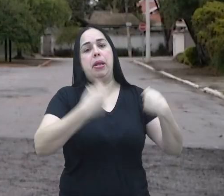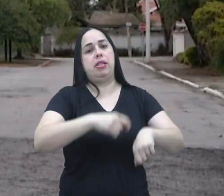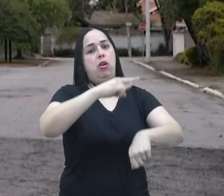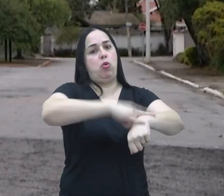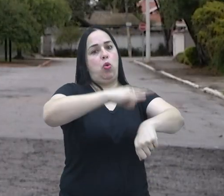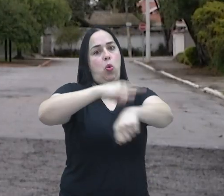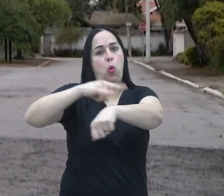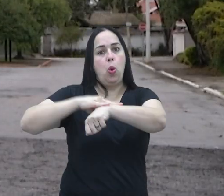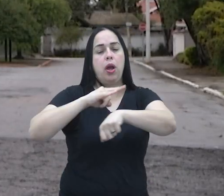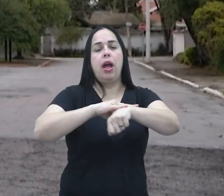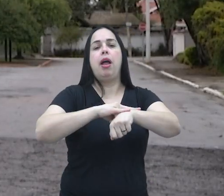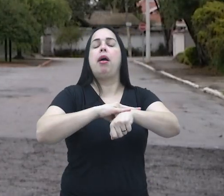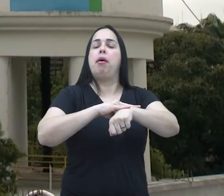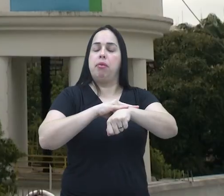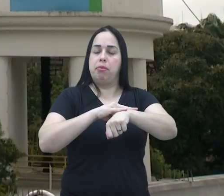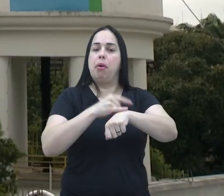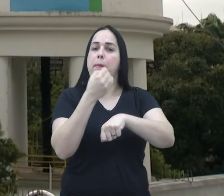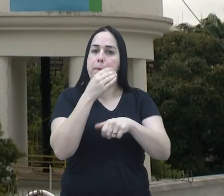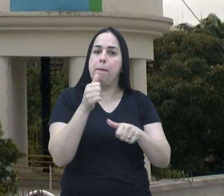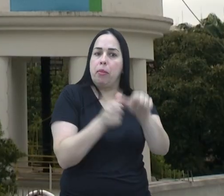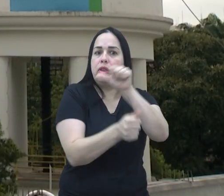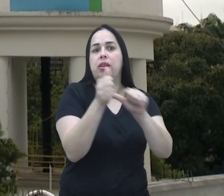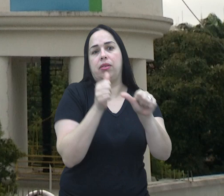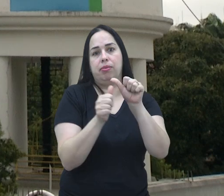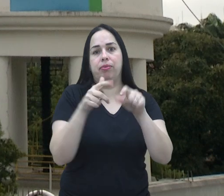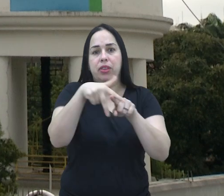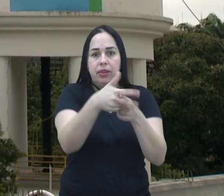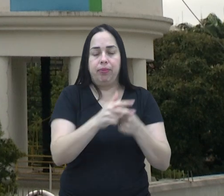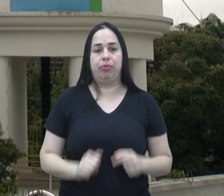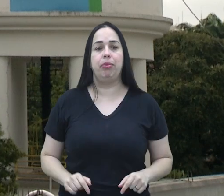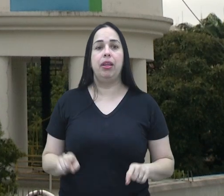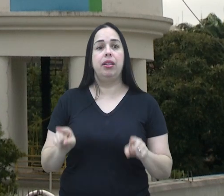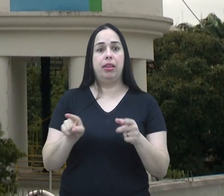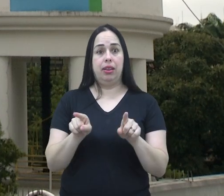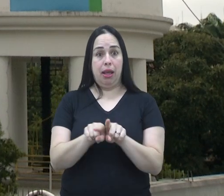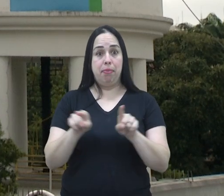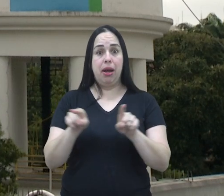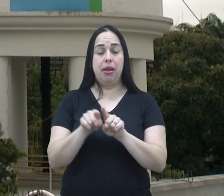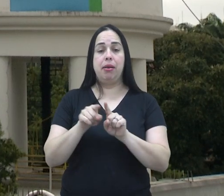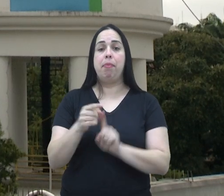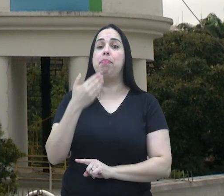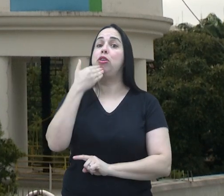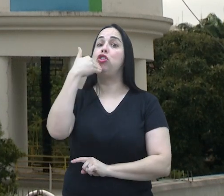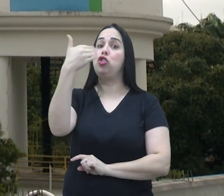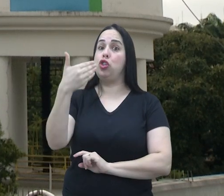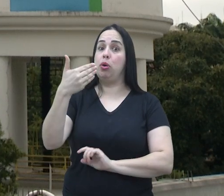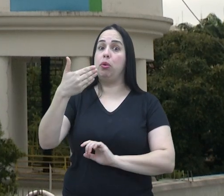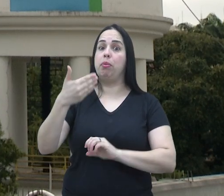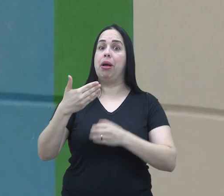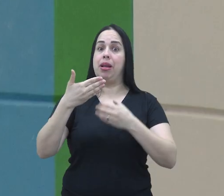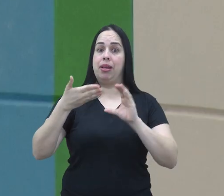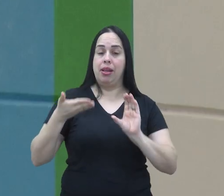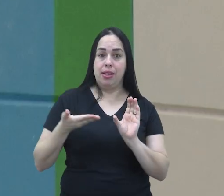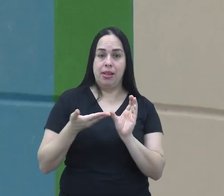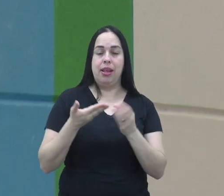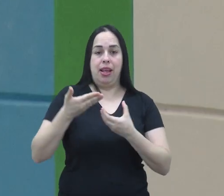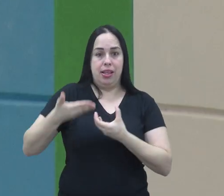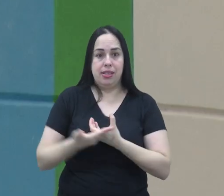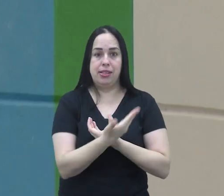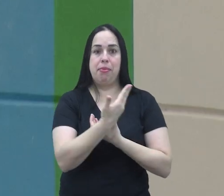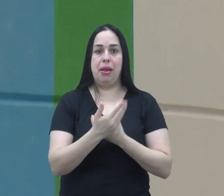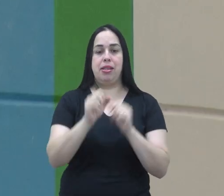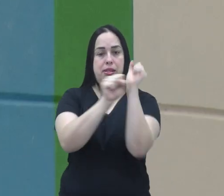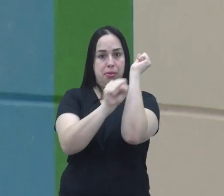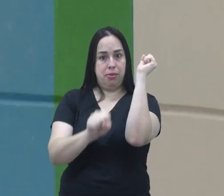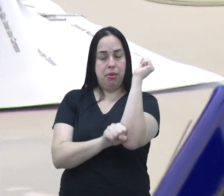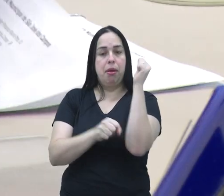prático de habilitação de motoristas. E um último requerimento direcionado à Sabesp para informações sobre a construção de uma